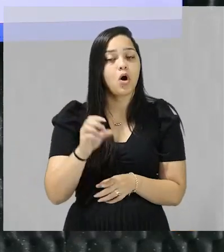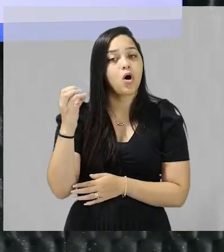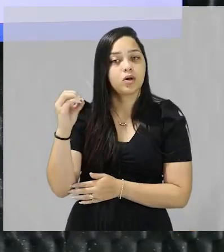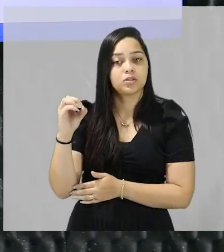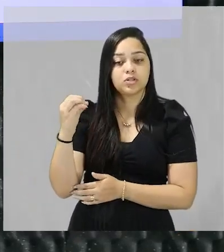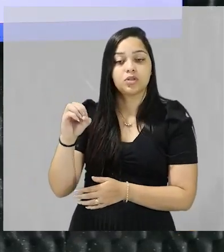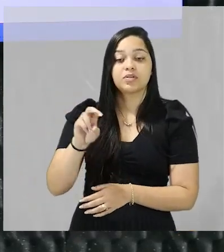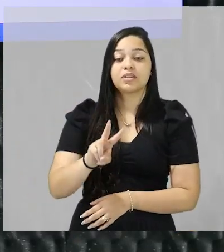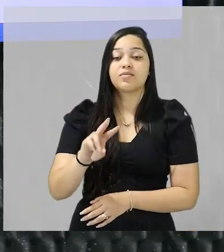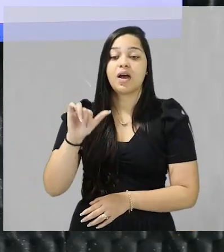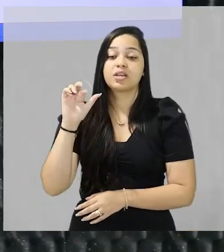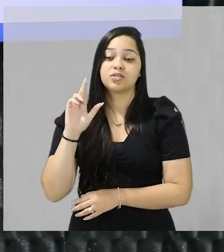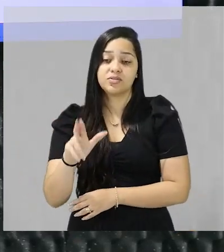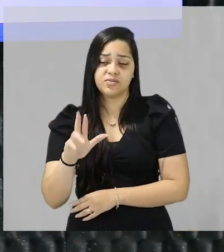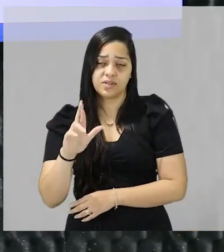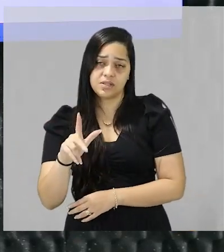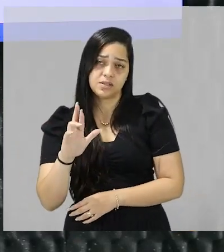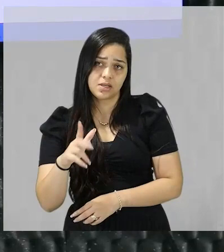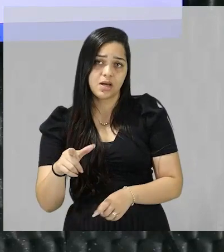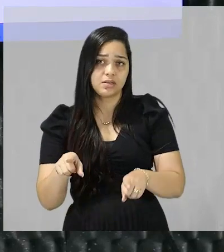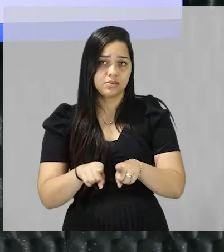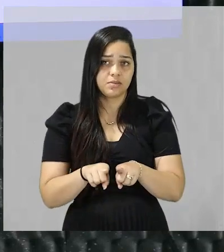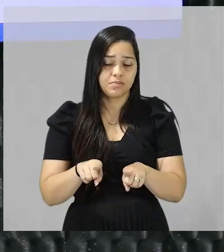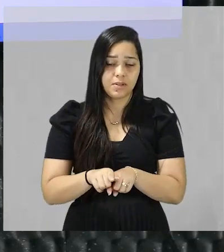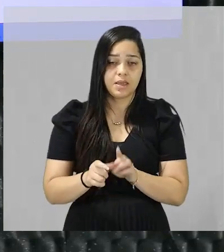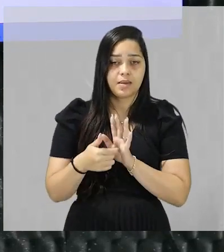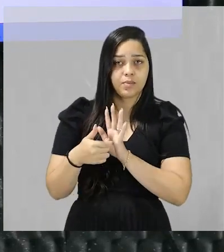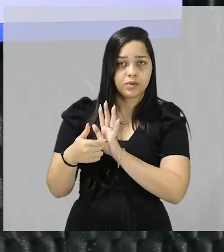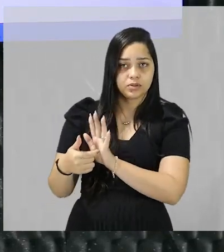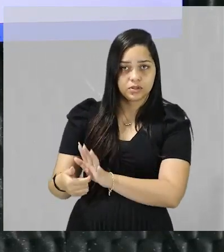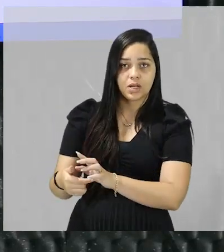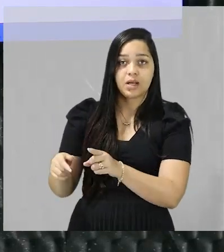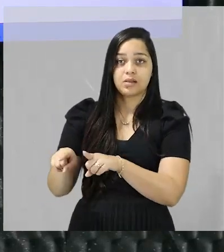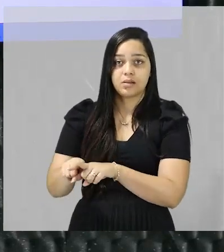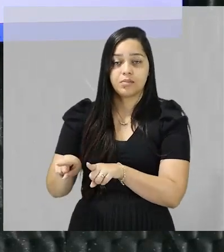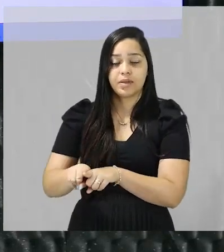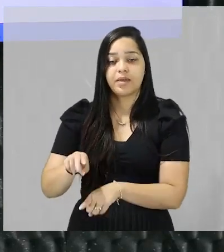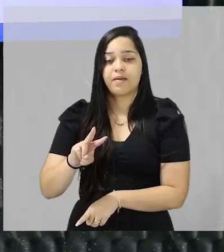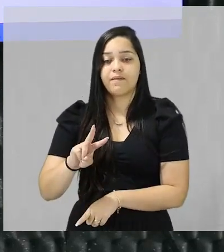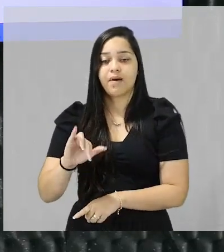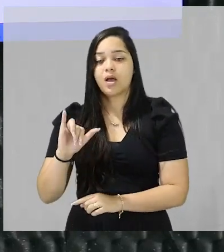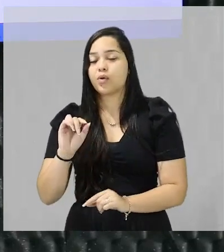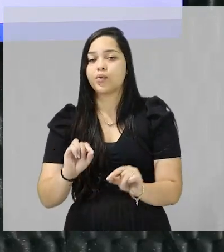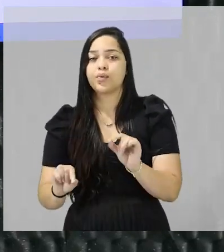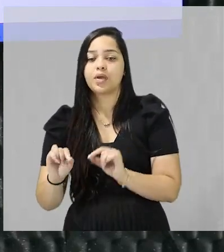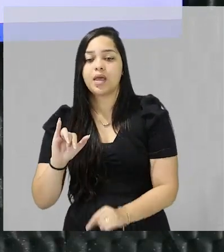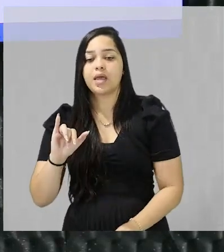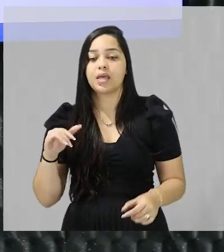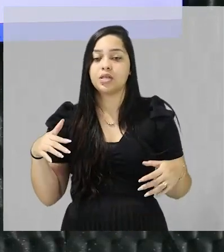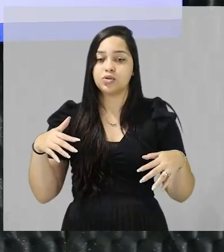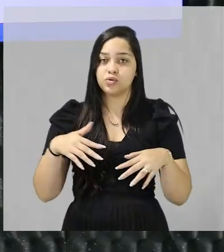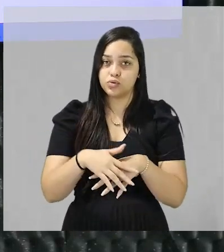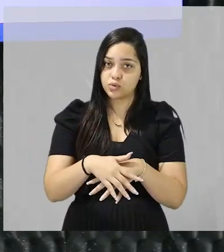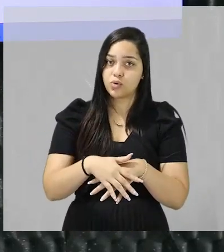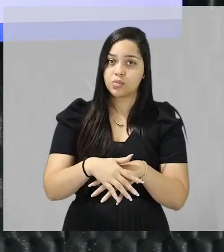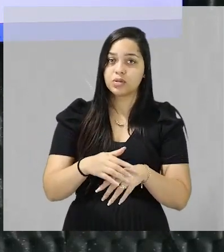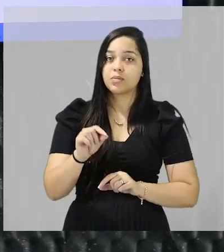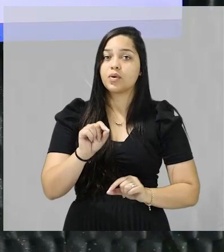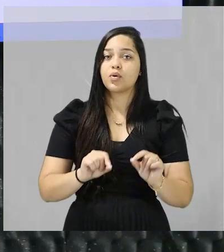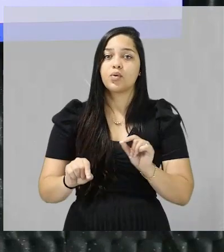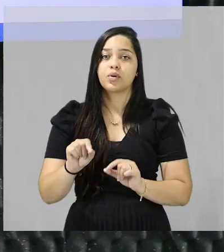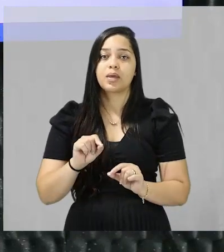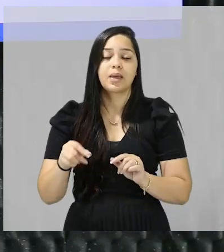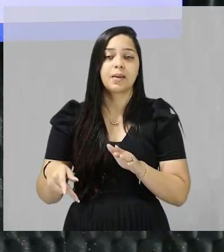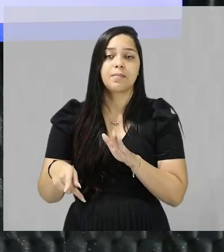que vai diferenciar, né, que vai distinguir, e aí eles vão se tornar isômeros, vai ser